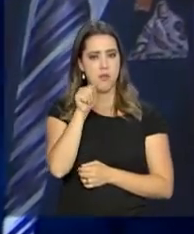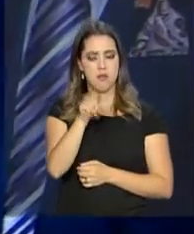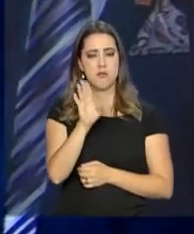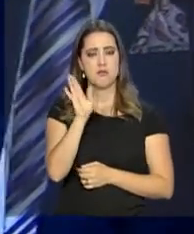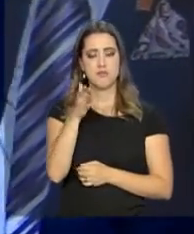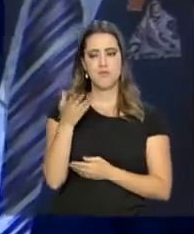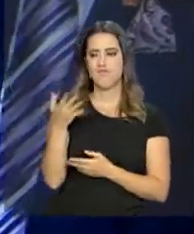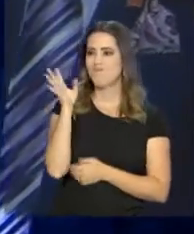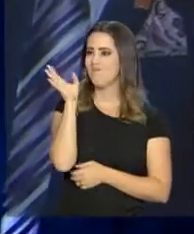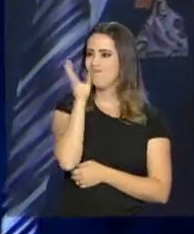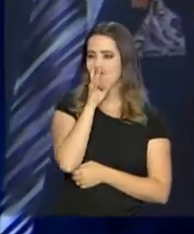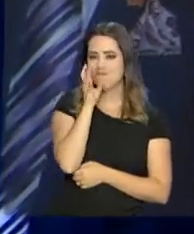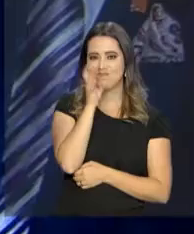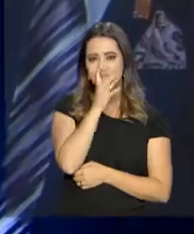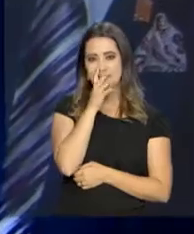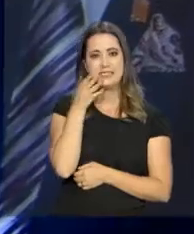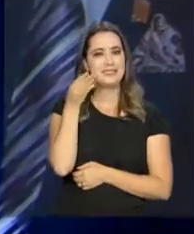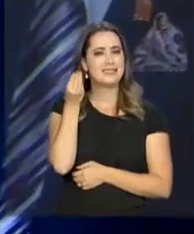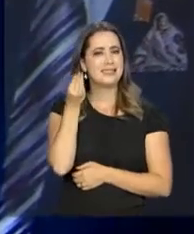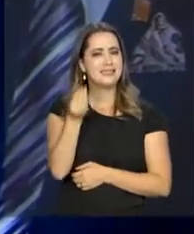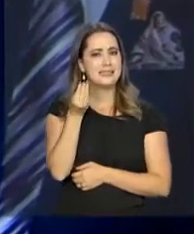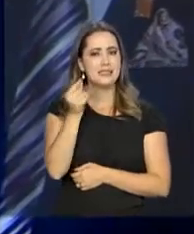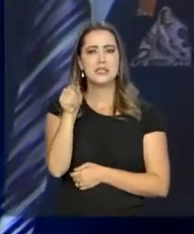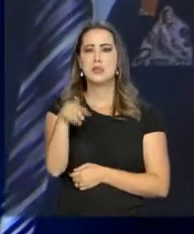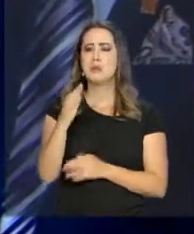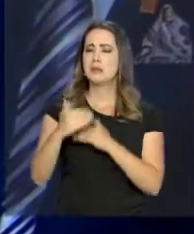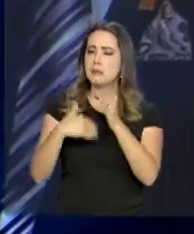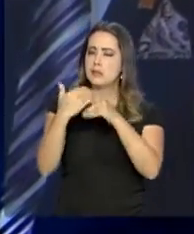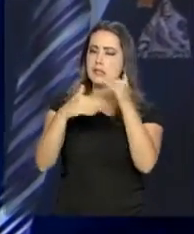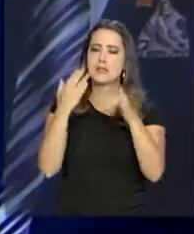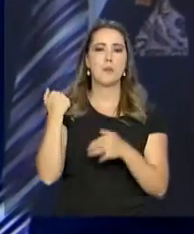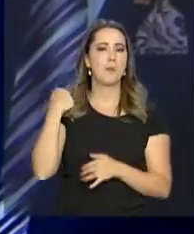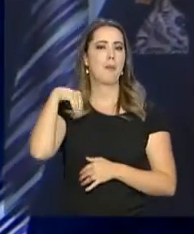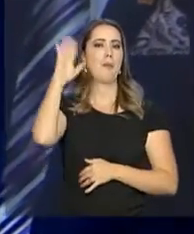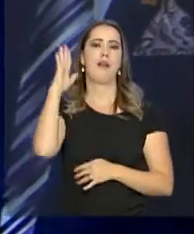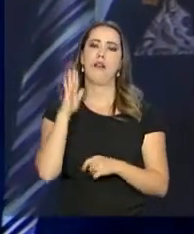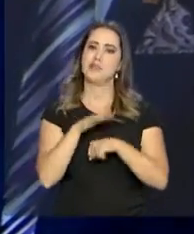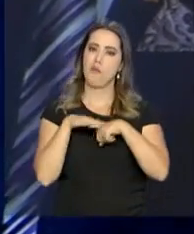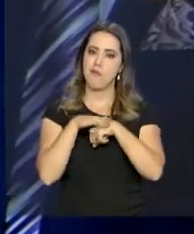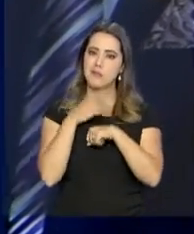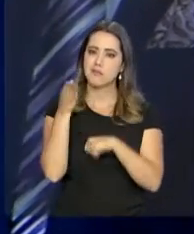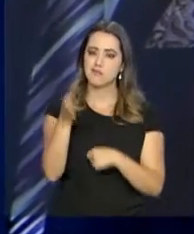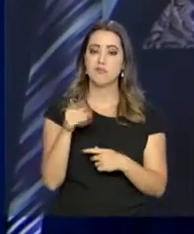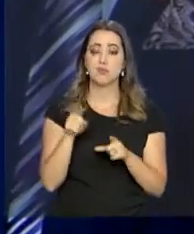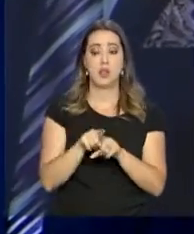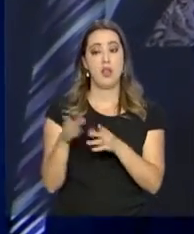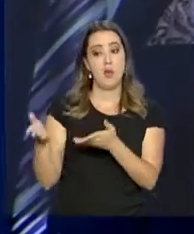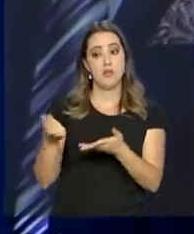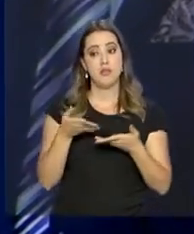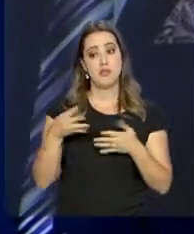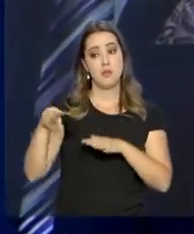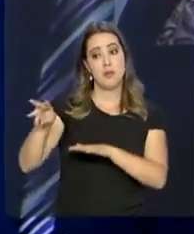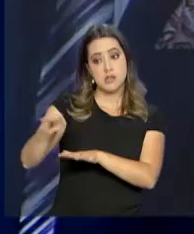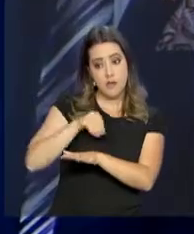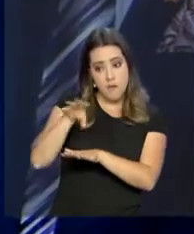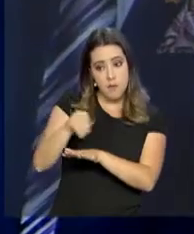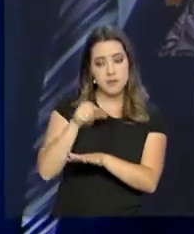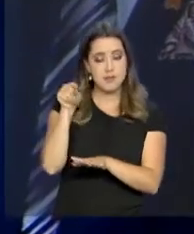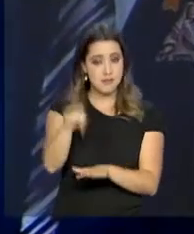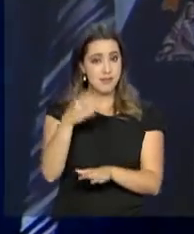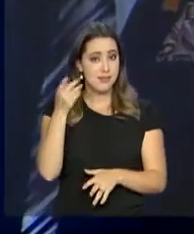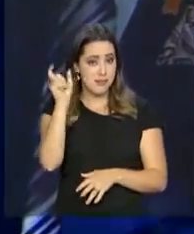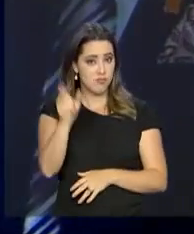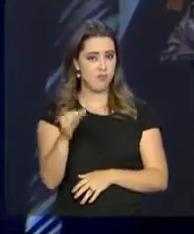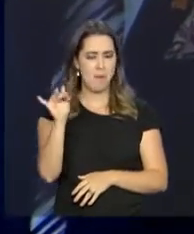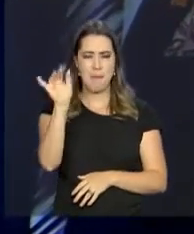mas evidentemente nas conversas que eu tive, a admiração cresceu. E eu recebo aqui as informações mais variadas daquele